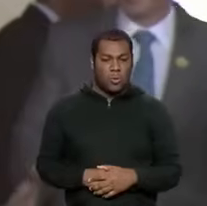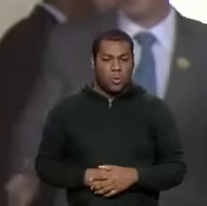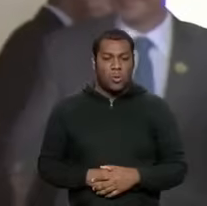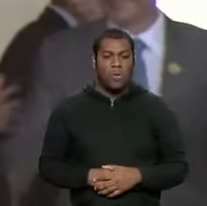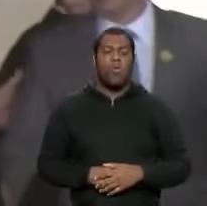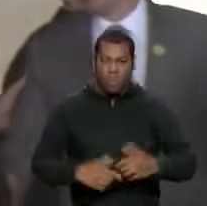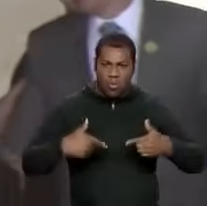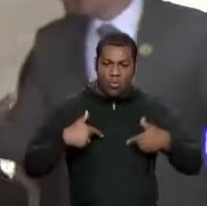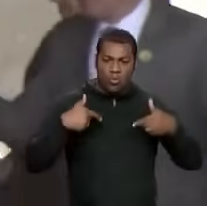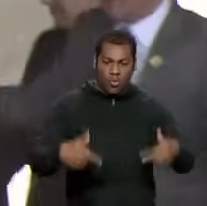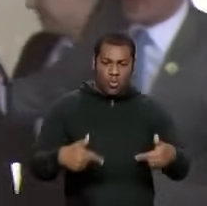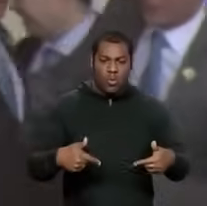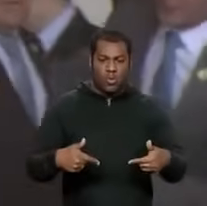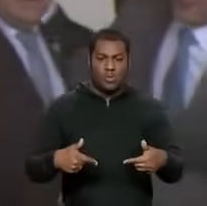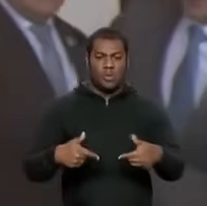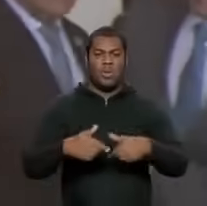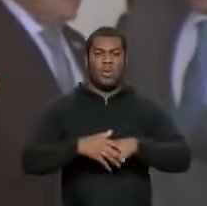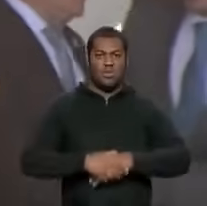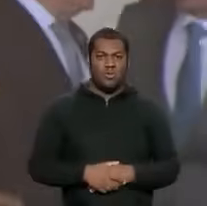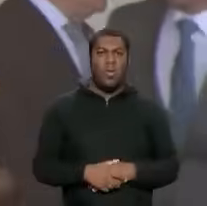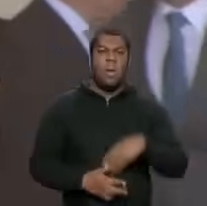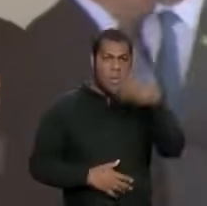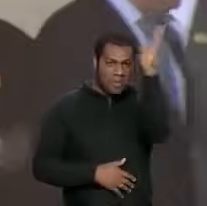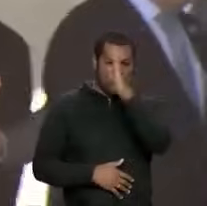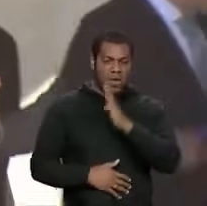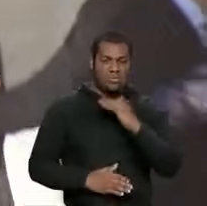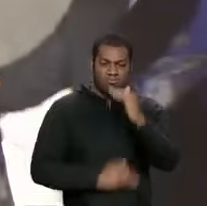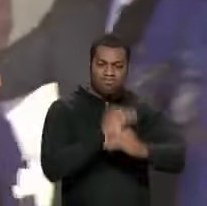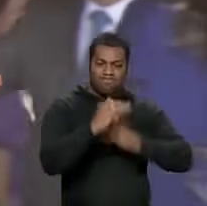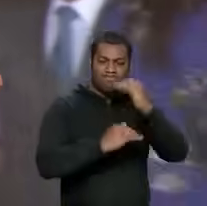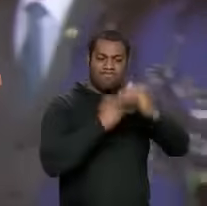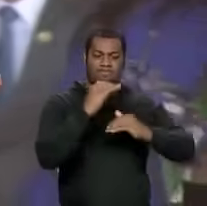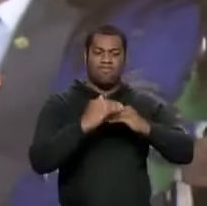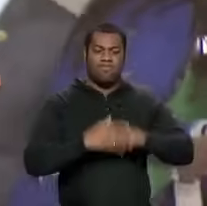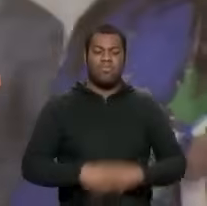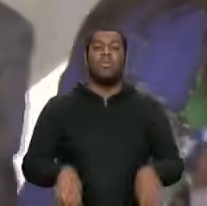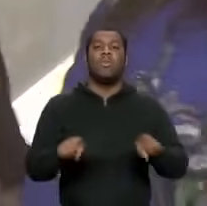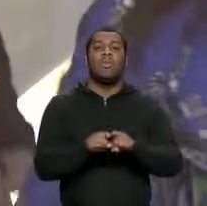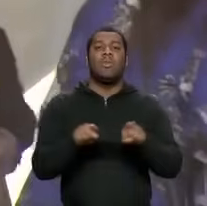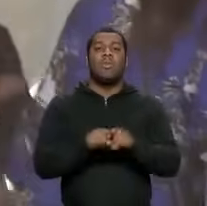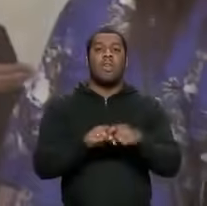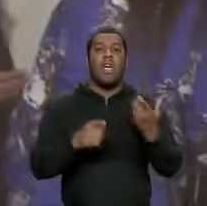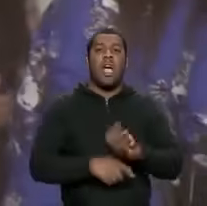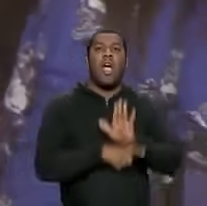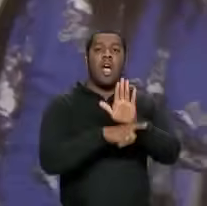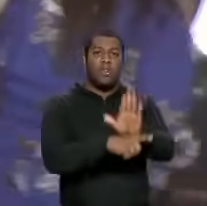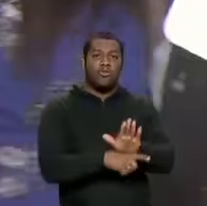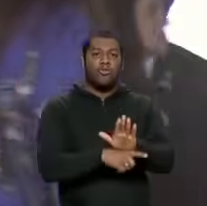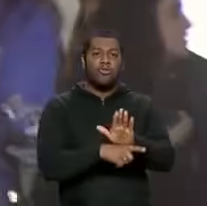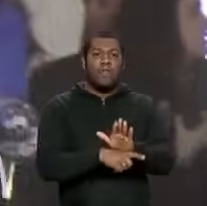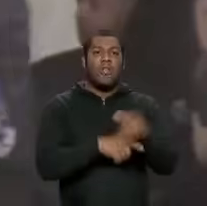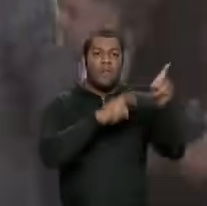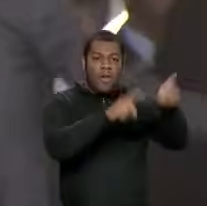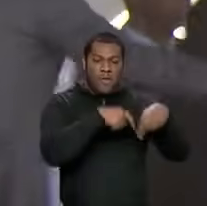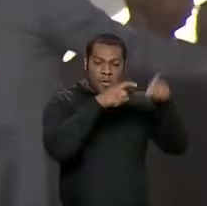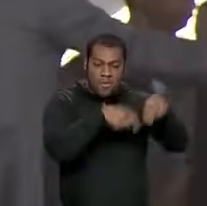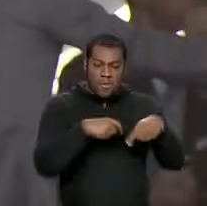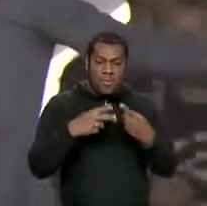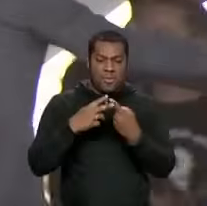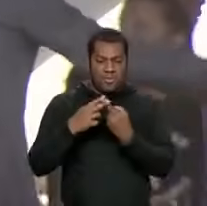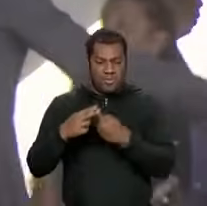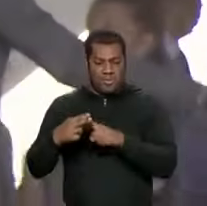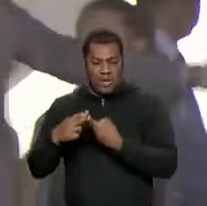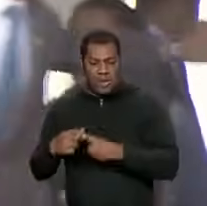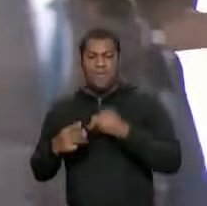para que nós temos um campo desenvolvido nós tenhamos condições de fazer a reforma agrária fazer